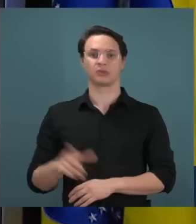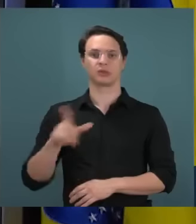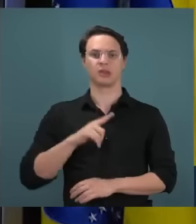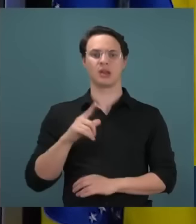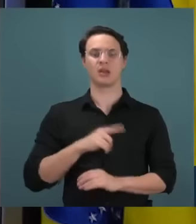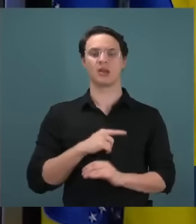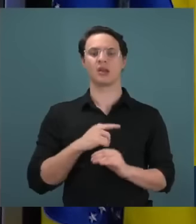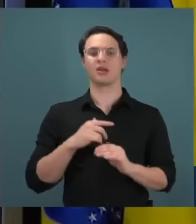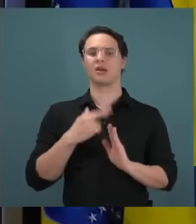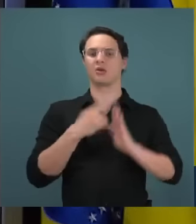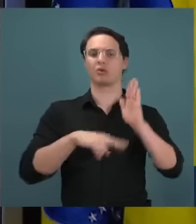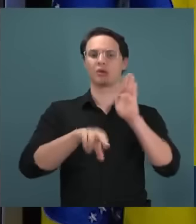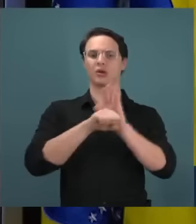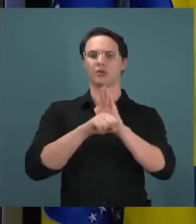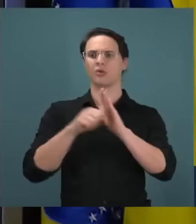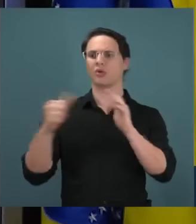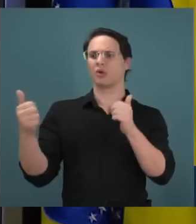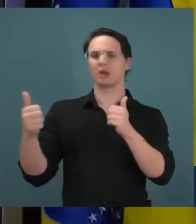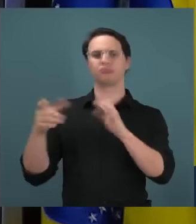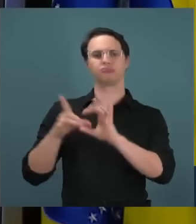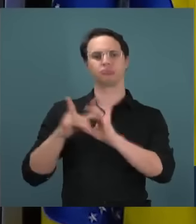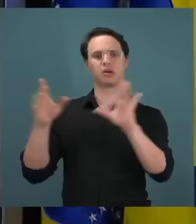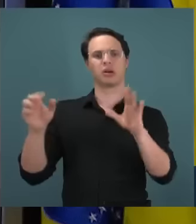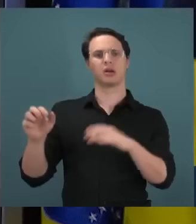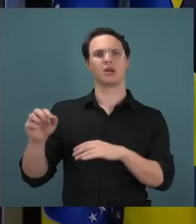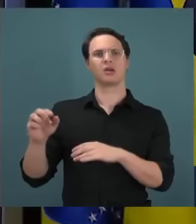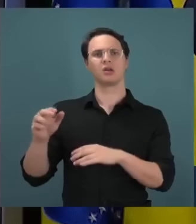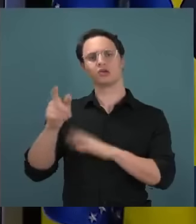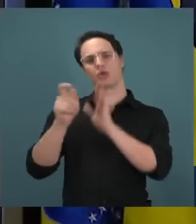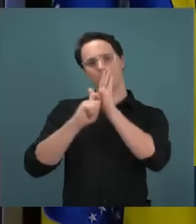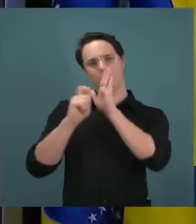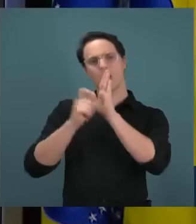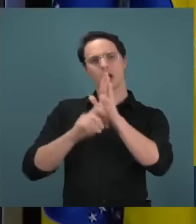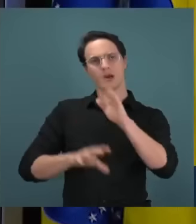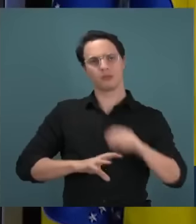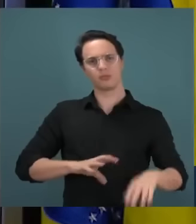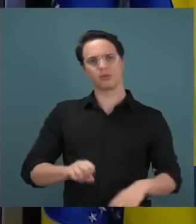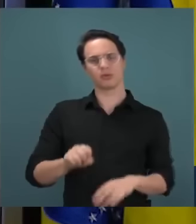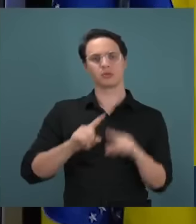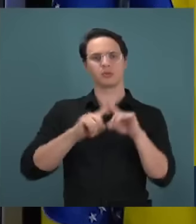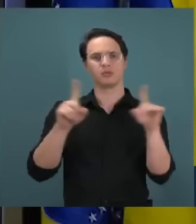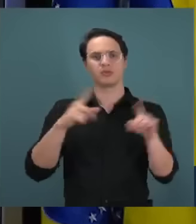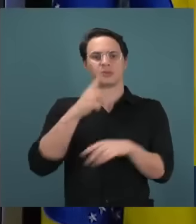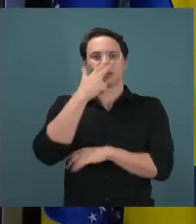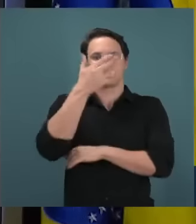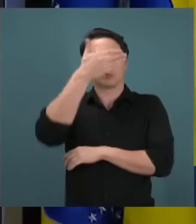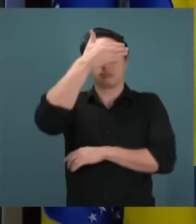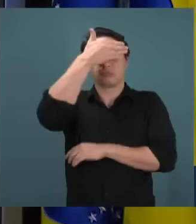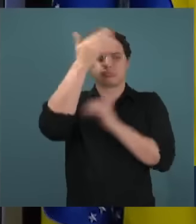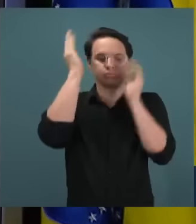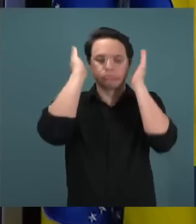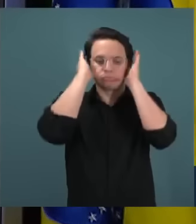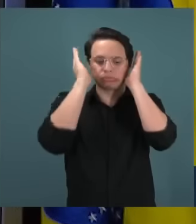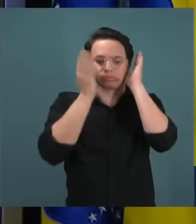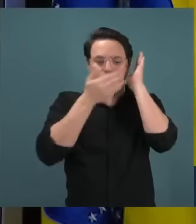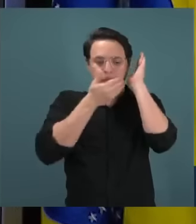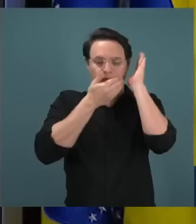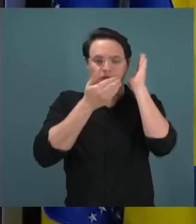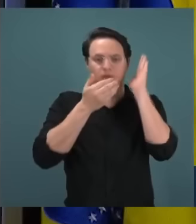pró-aborto, pró-drogas, e fecha os olhos, os ouvidos, silencia sobre os abusos de Daniel Ortega,